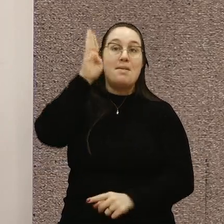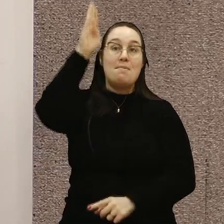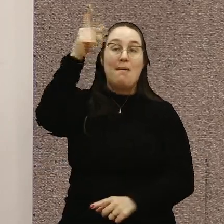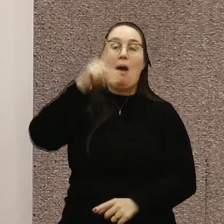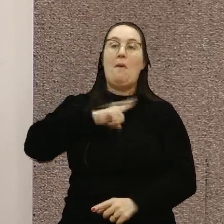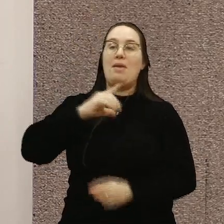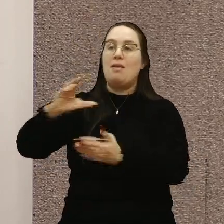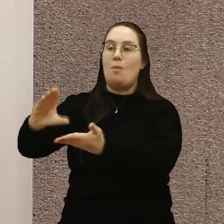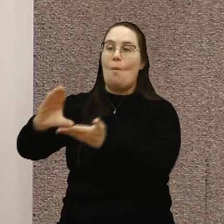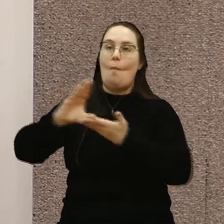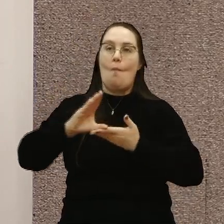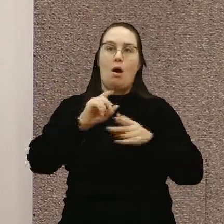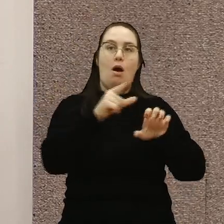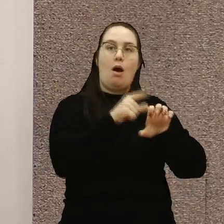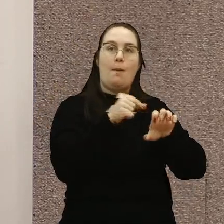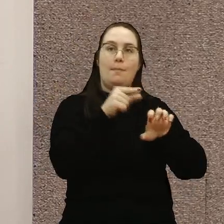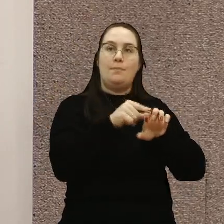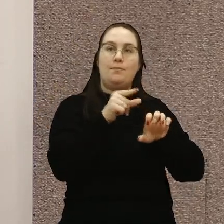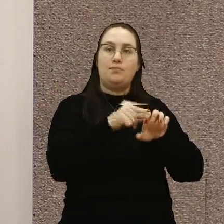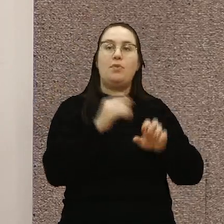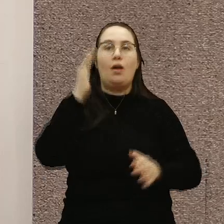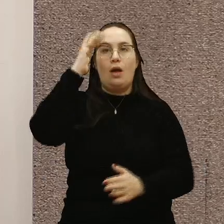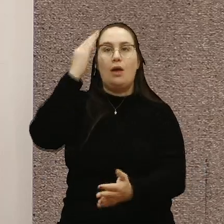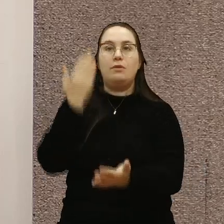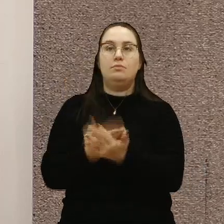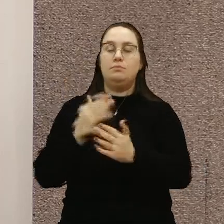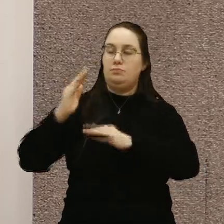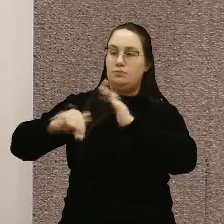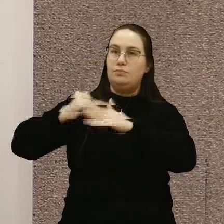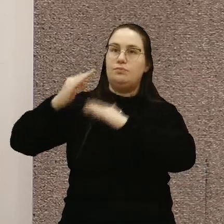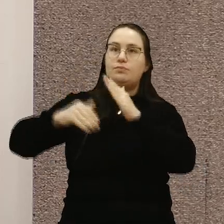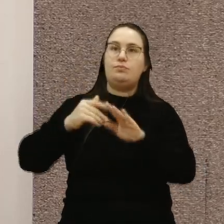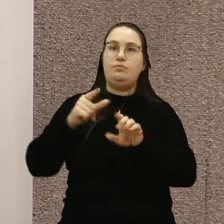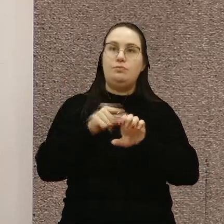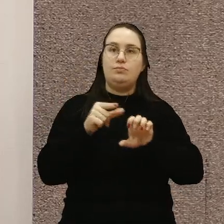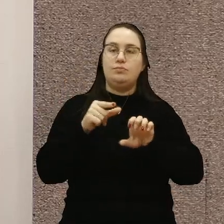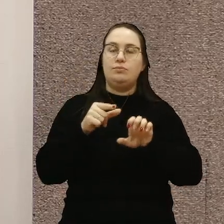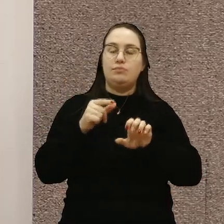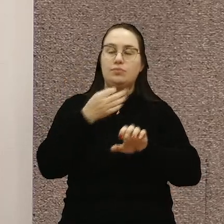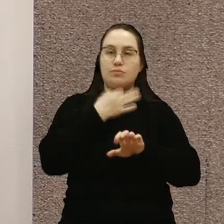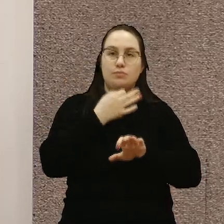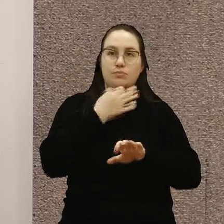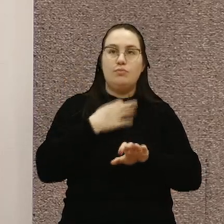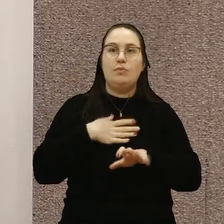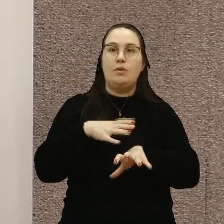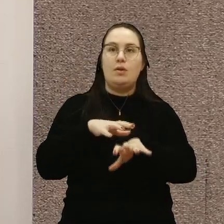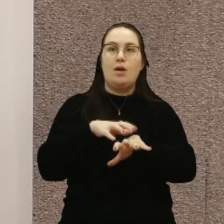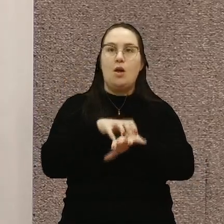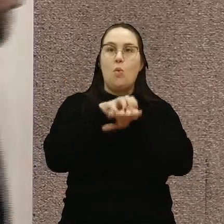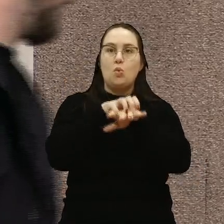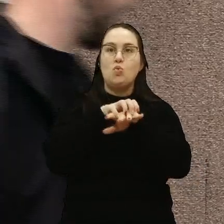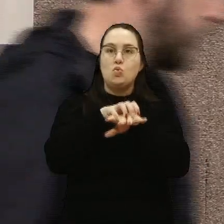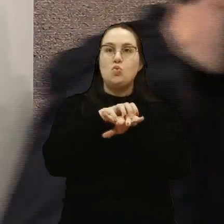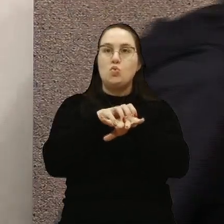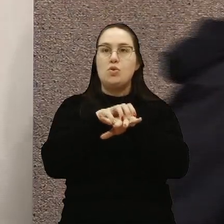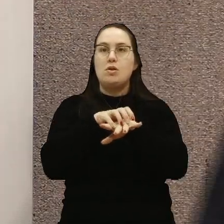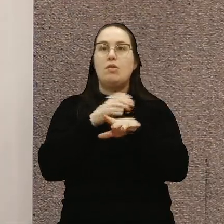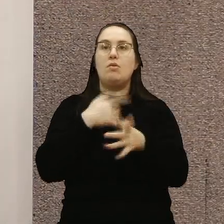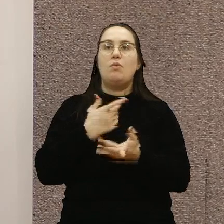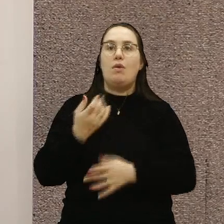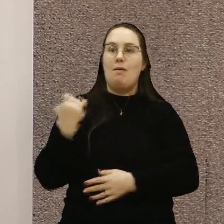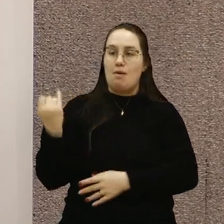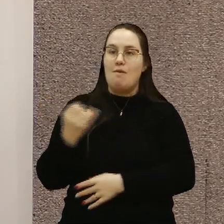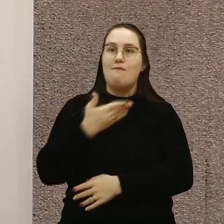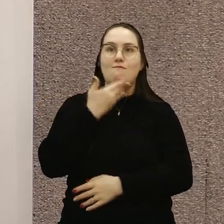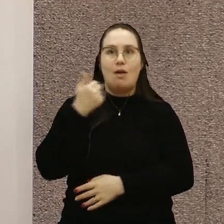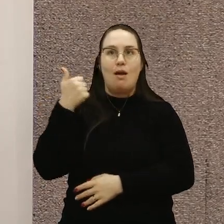onde vai ter um empresário que vai acreditar no desenvolvimento da nossa cidade, vai acreditar na matriz do turismo e vai dizer, olha, vale a pena empreender em Caxias